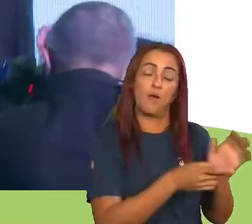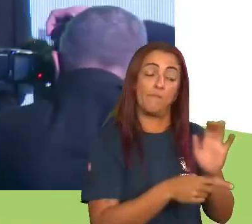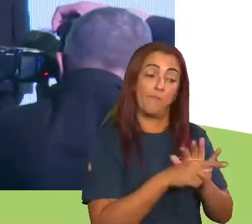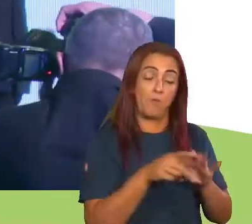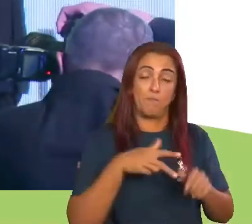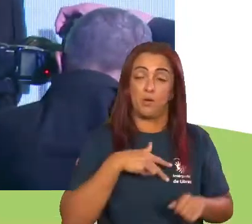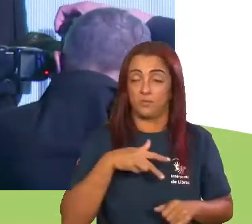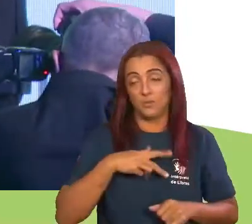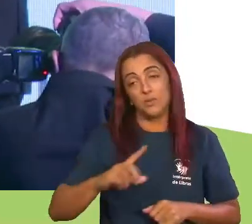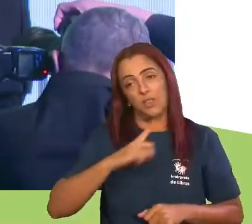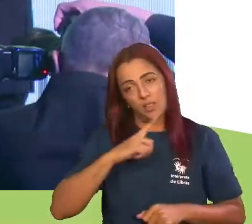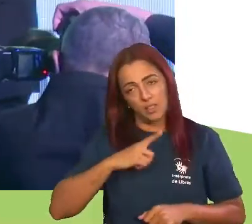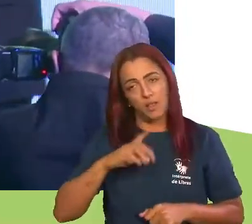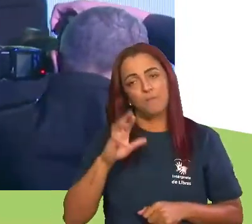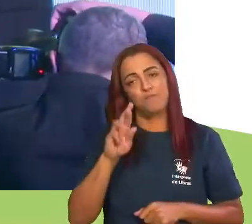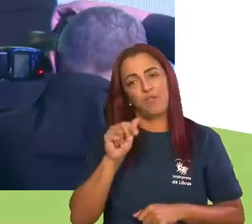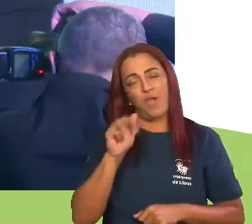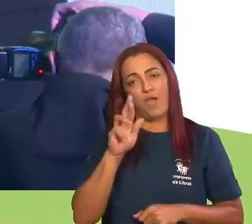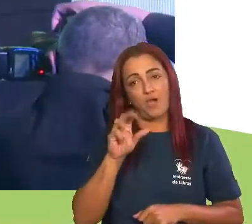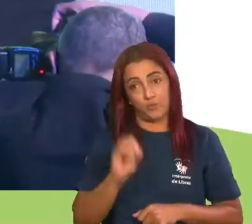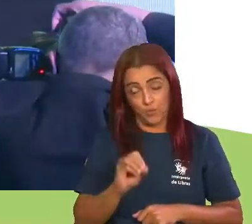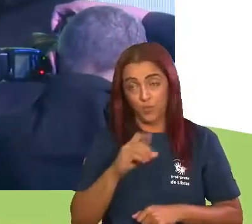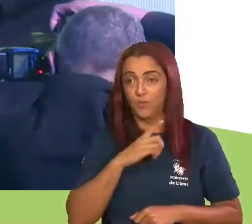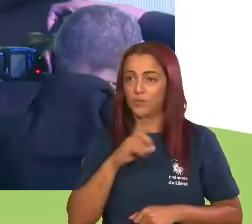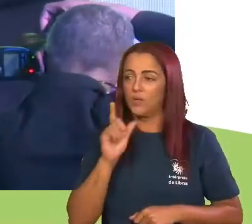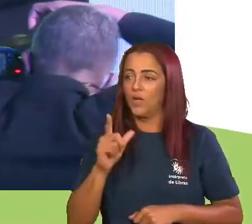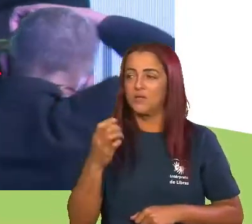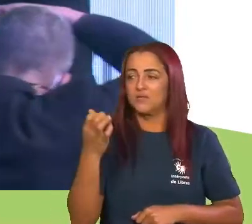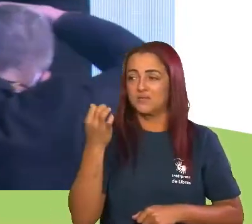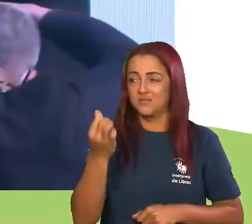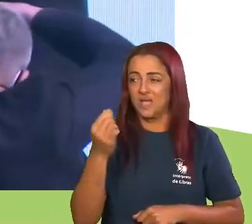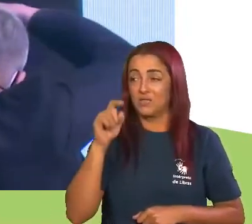é raro. Mas se a gente vai citar as 6 mil